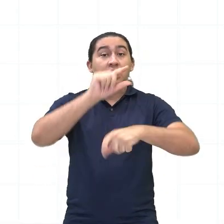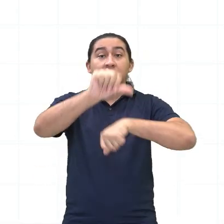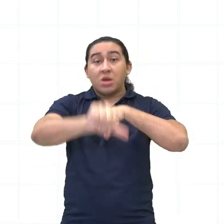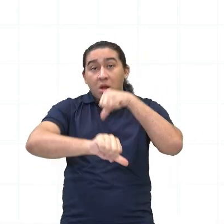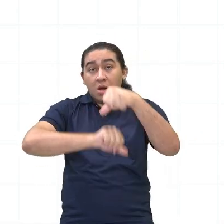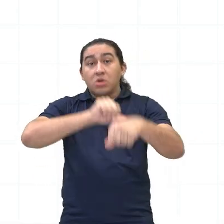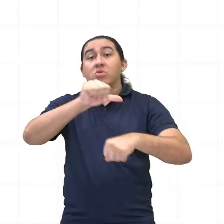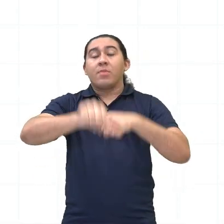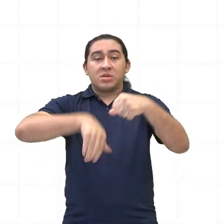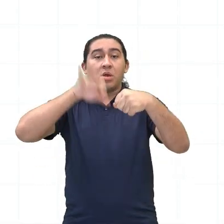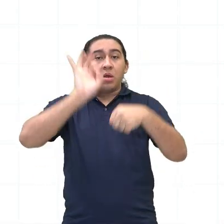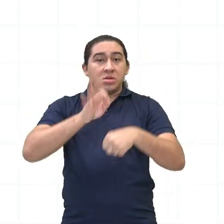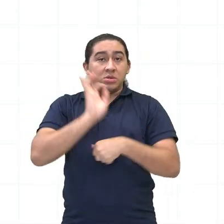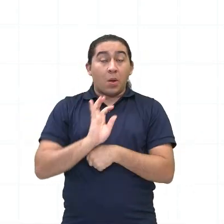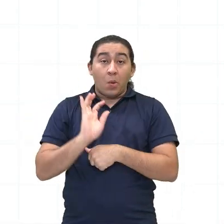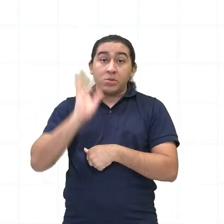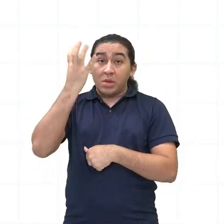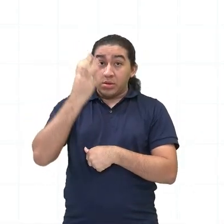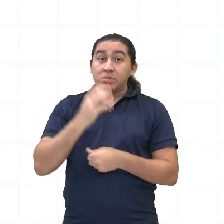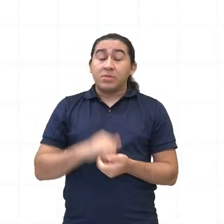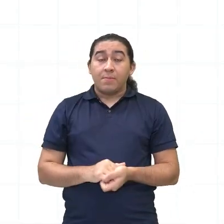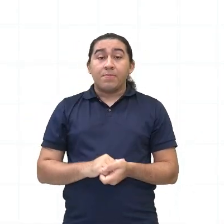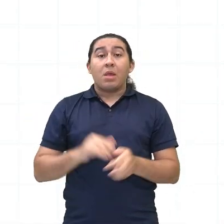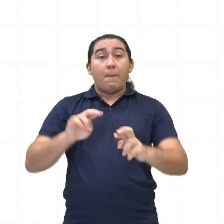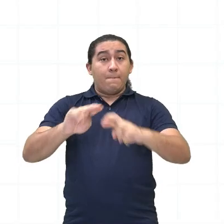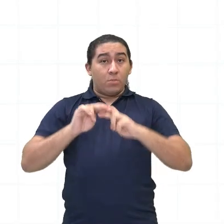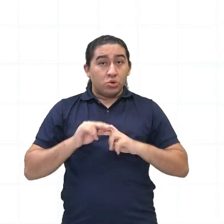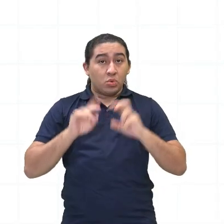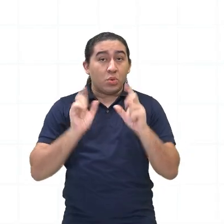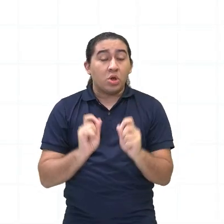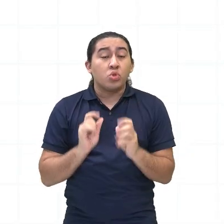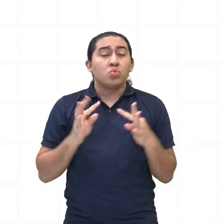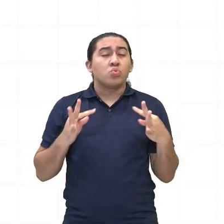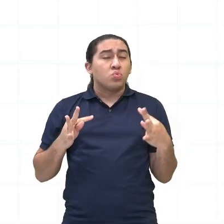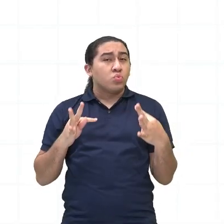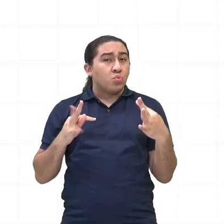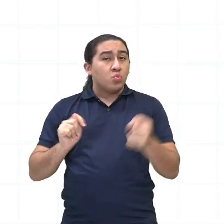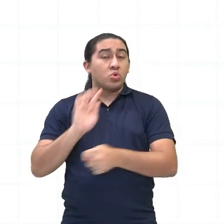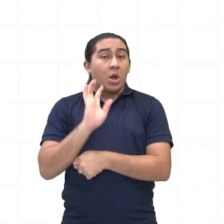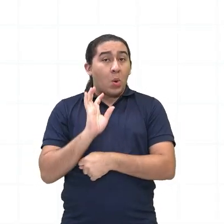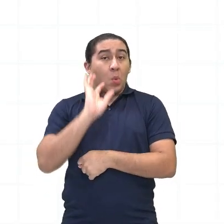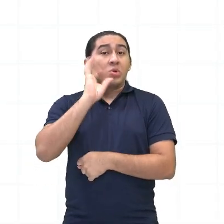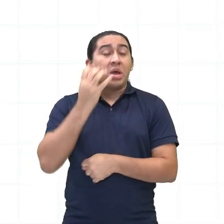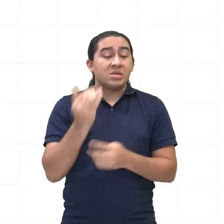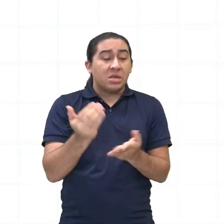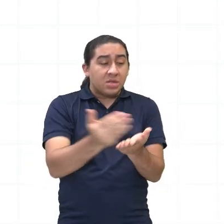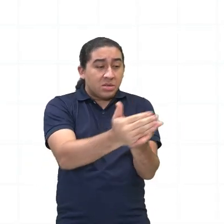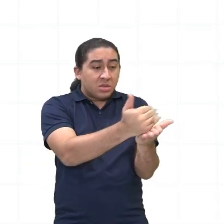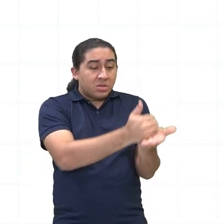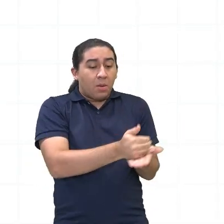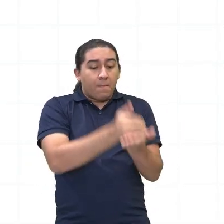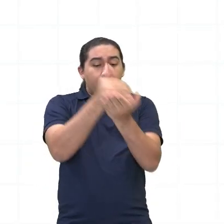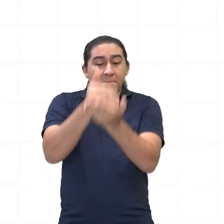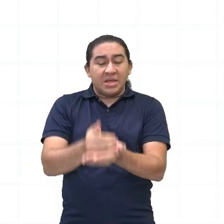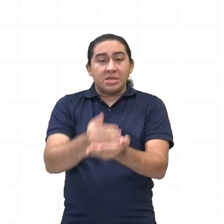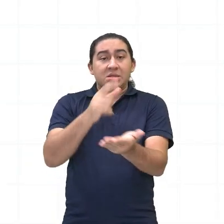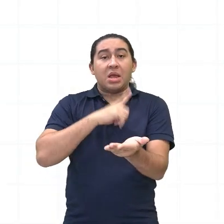acabam ocorrendo, tá? Então, todas essas atividades que ocorrem, elas acabam se interligando com o processo